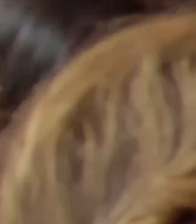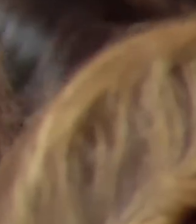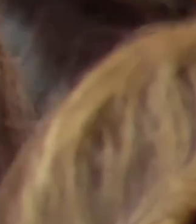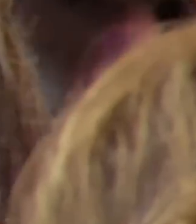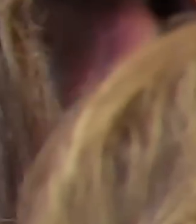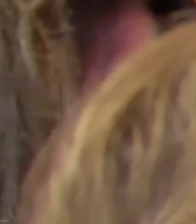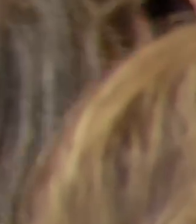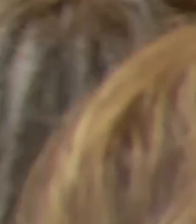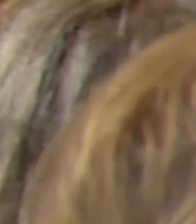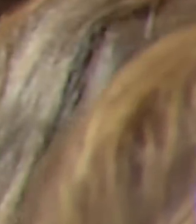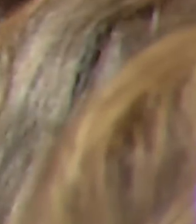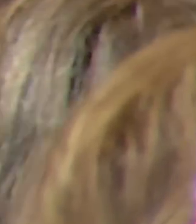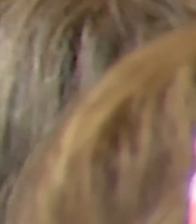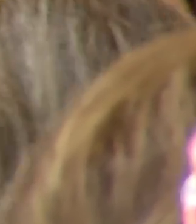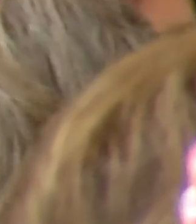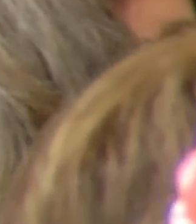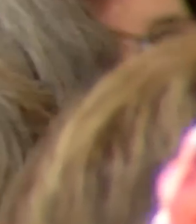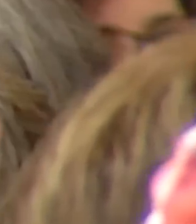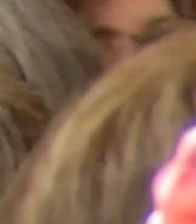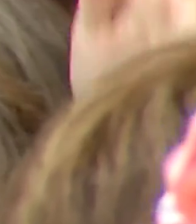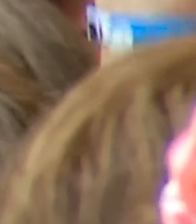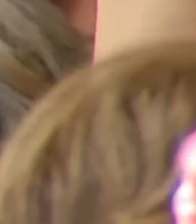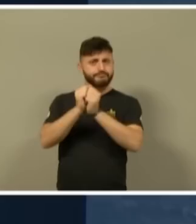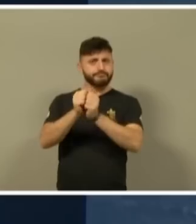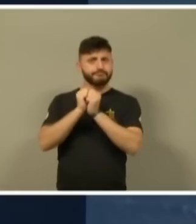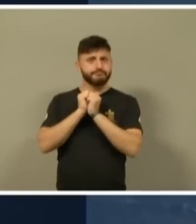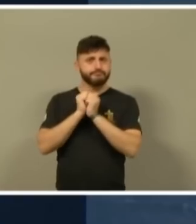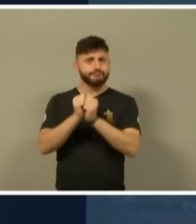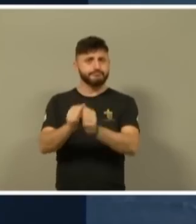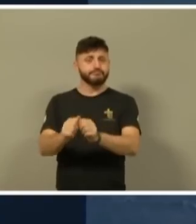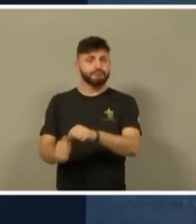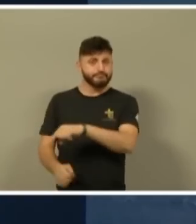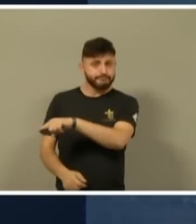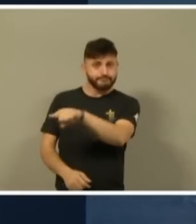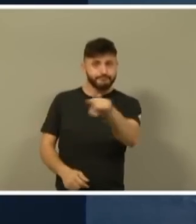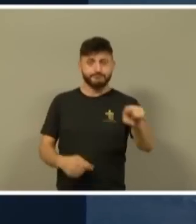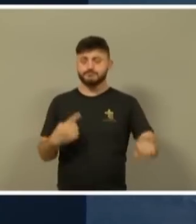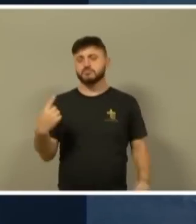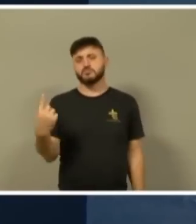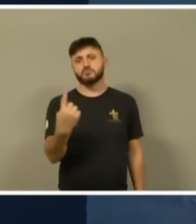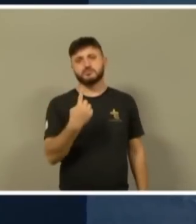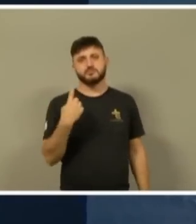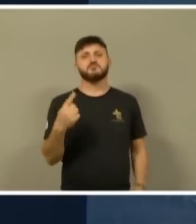Ele está sempre presente quando está sozinho.